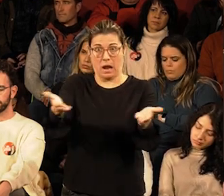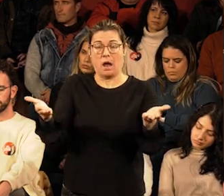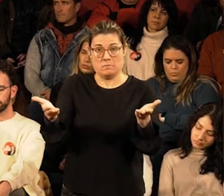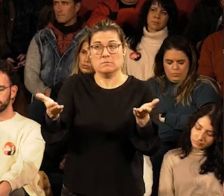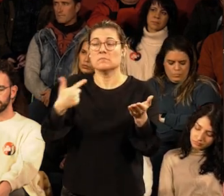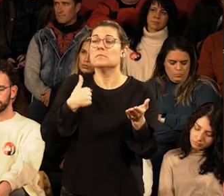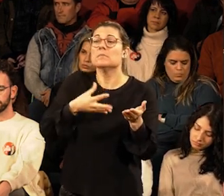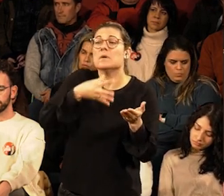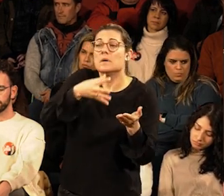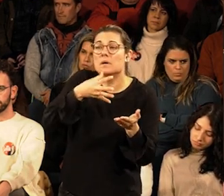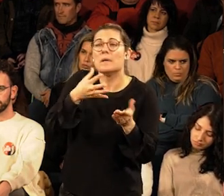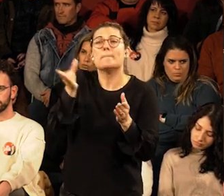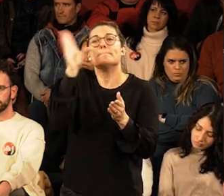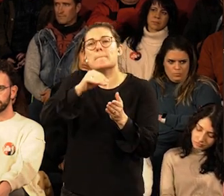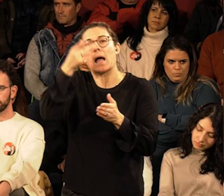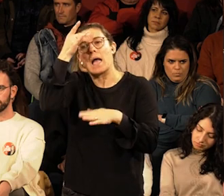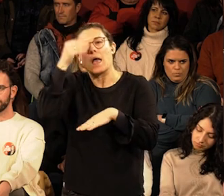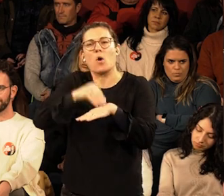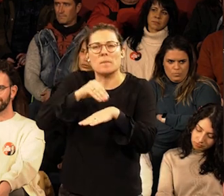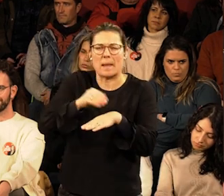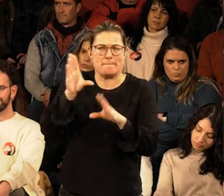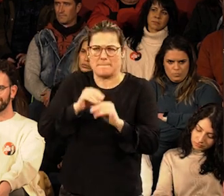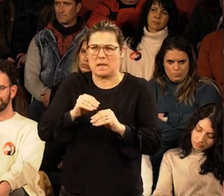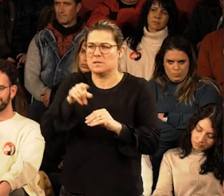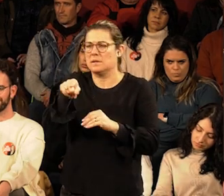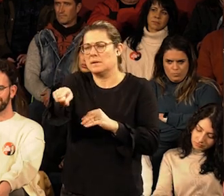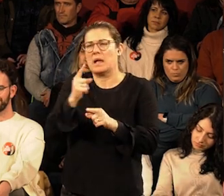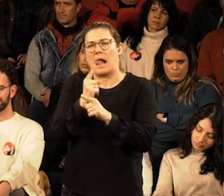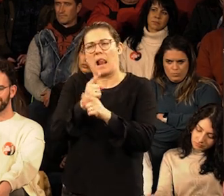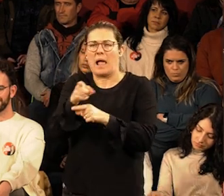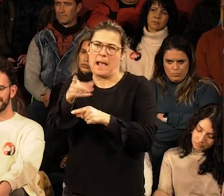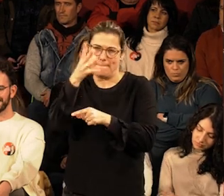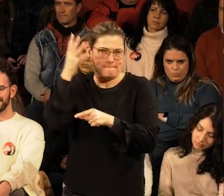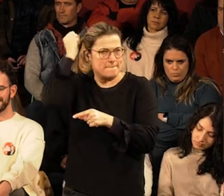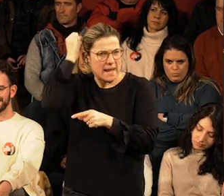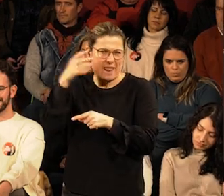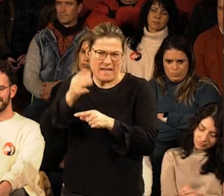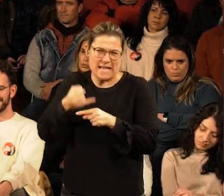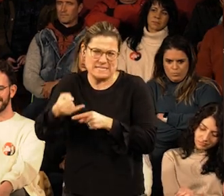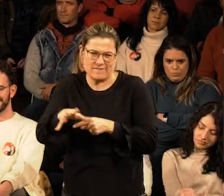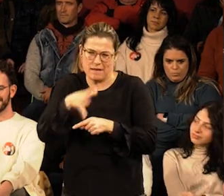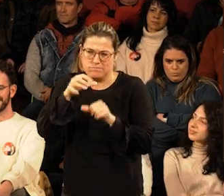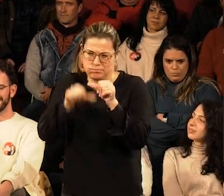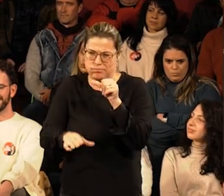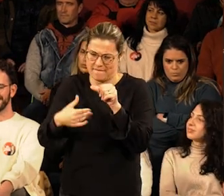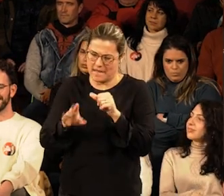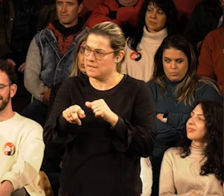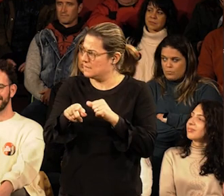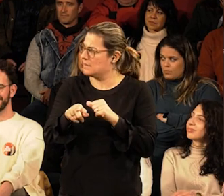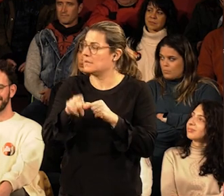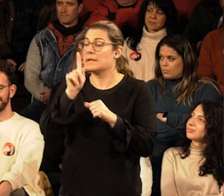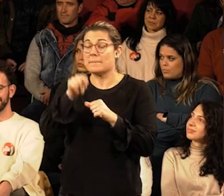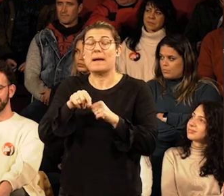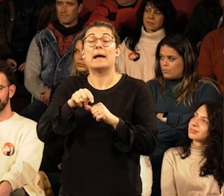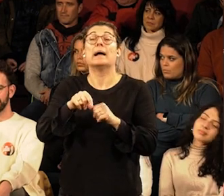a dispensar mais comentários aqui do que aqueles que a Mariana se calhar a seguir vai fazer e a e a e a